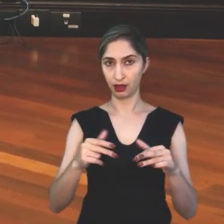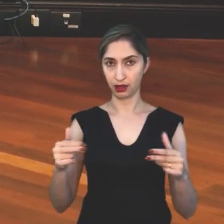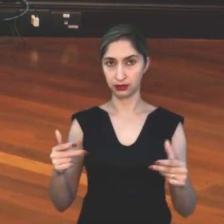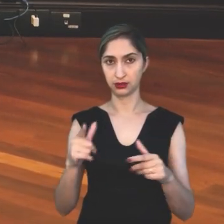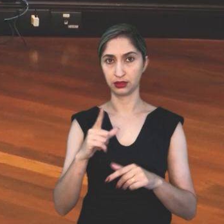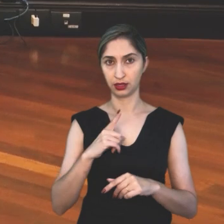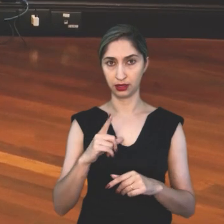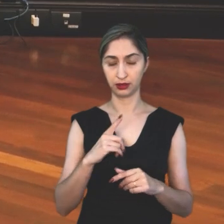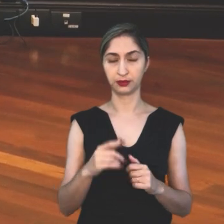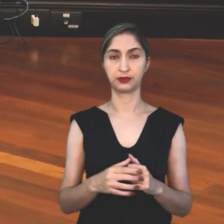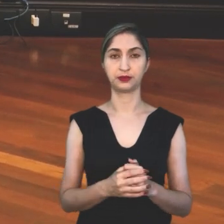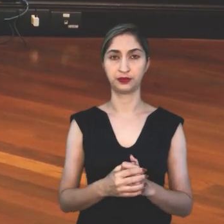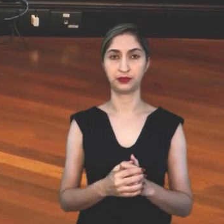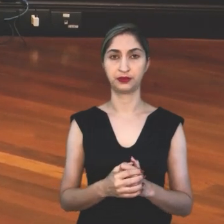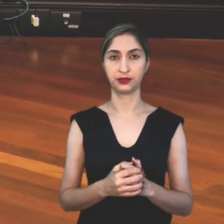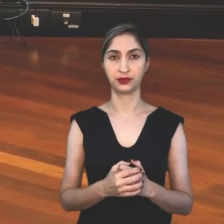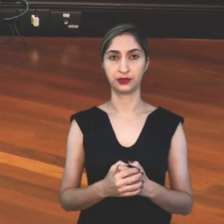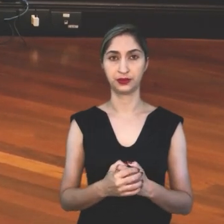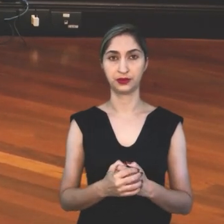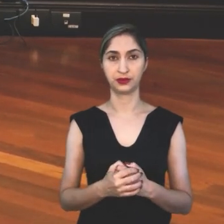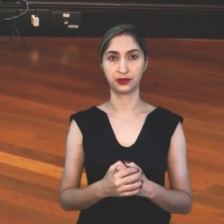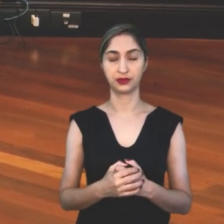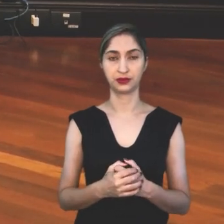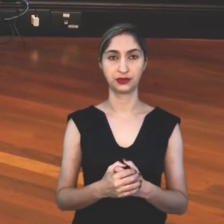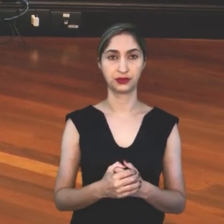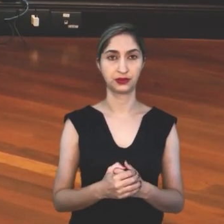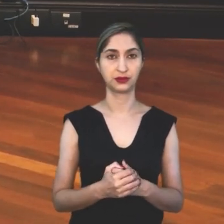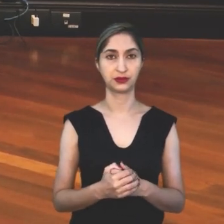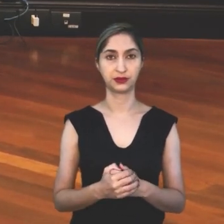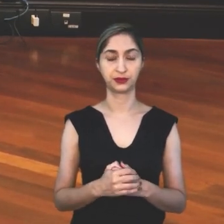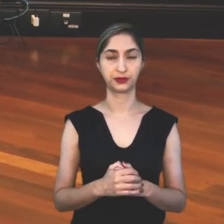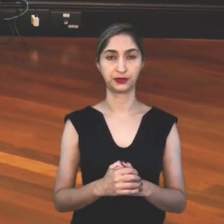que a gente tem também em materialidades.